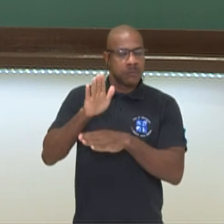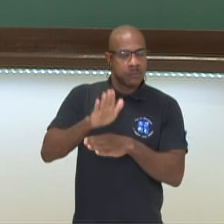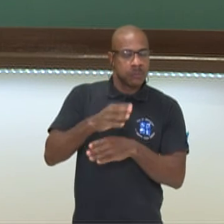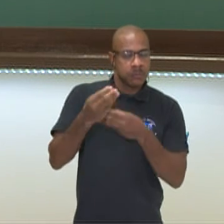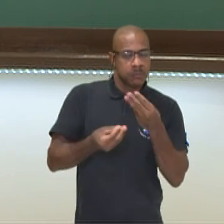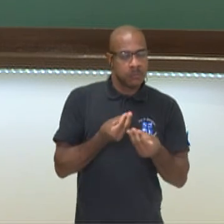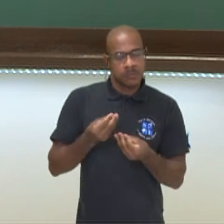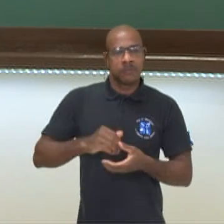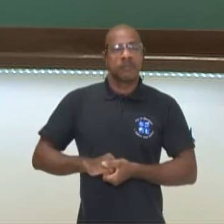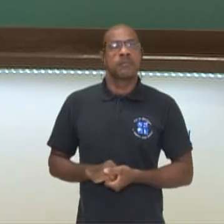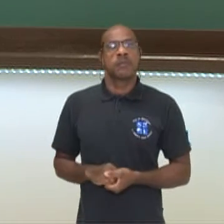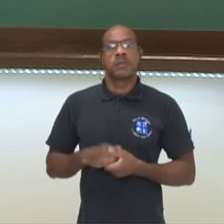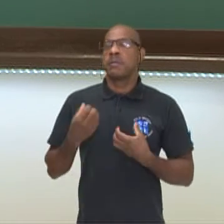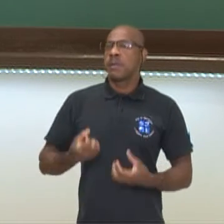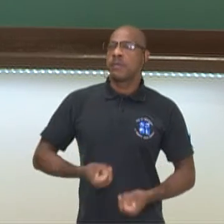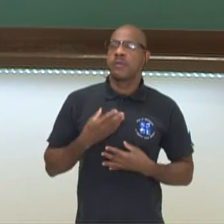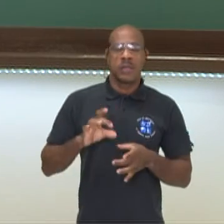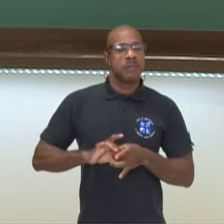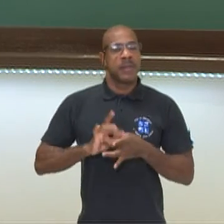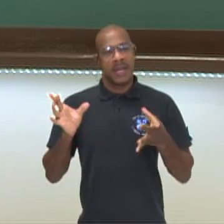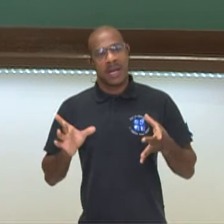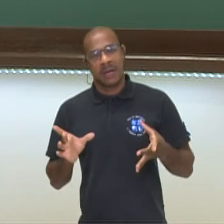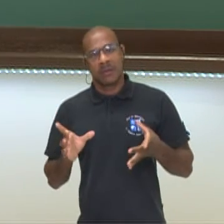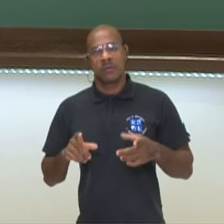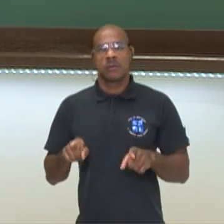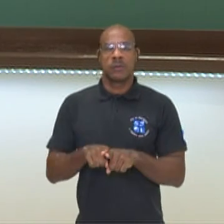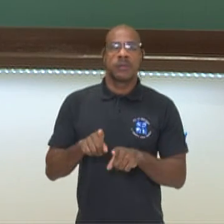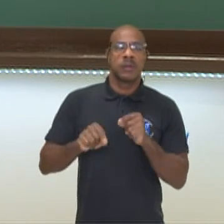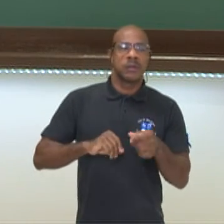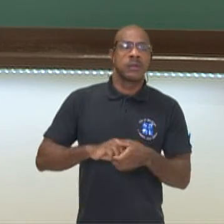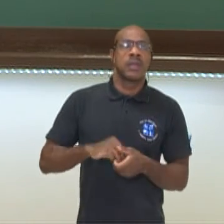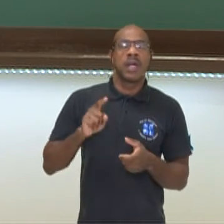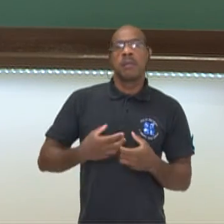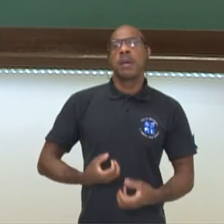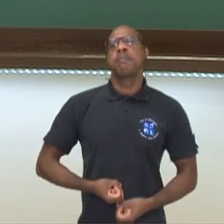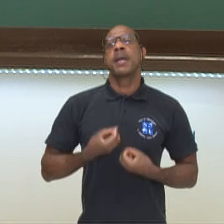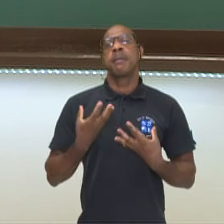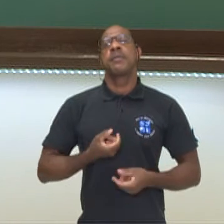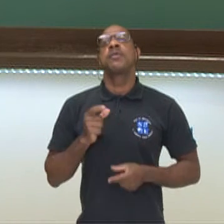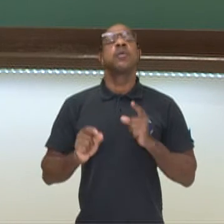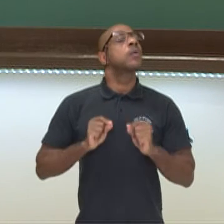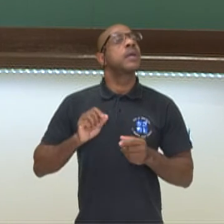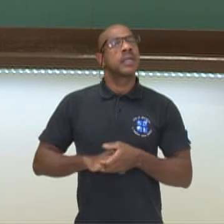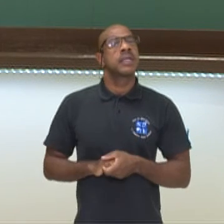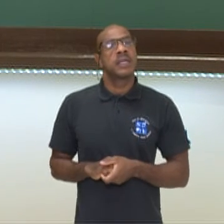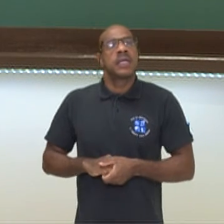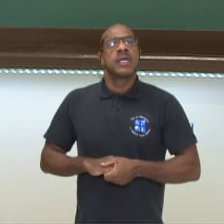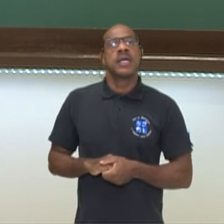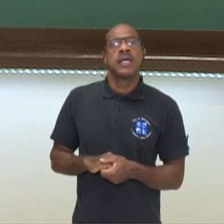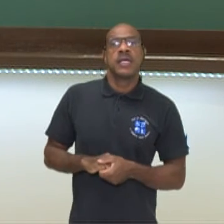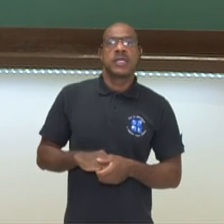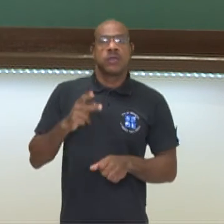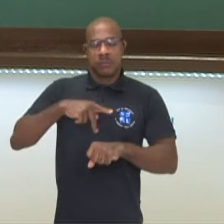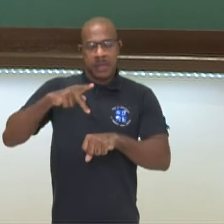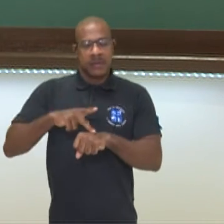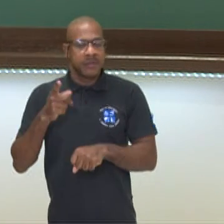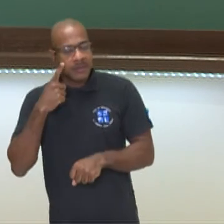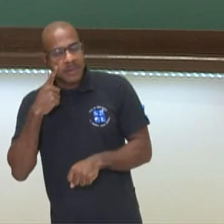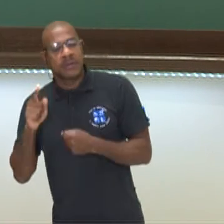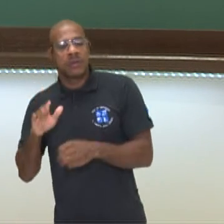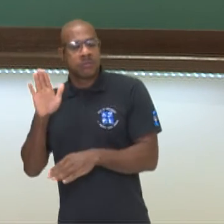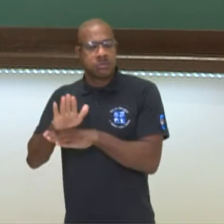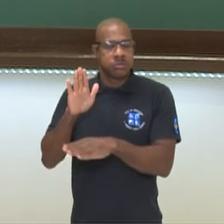Uma perspectiva liberal, uma perspectiva neoliberal, é uma perspectiva em que o Estado ele tenta interferir menos nas